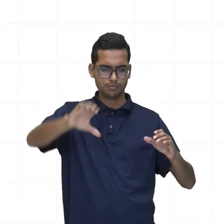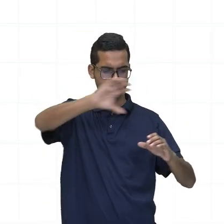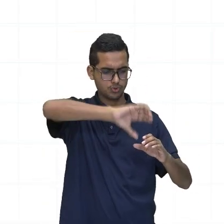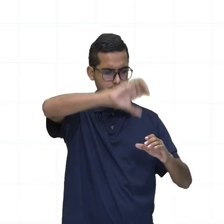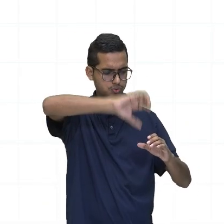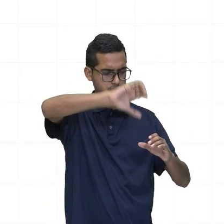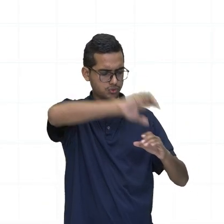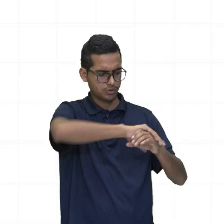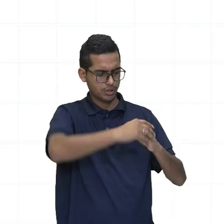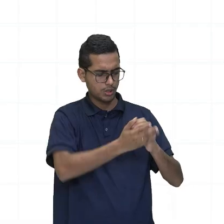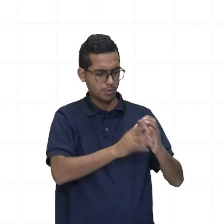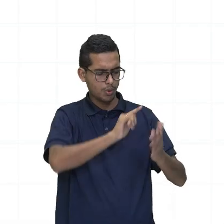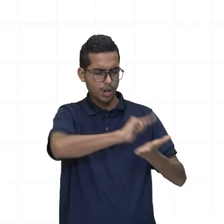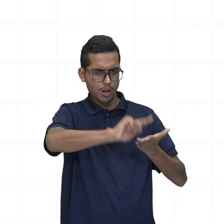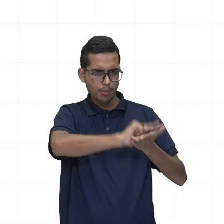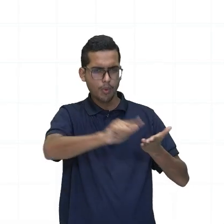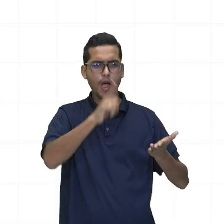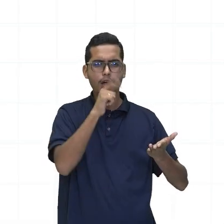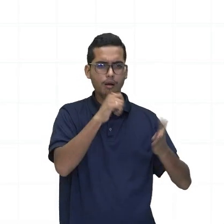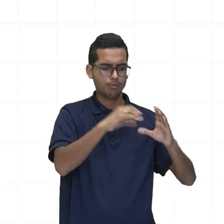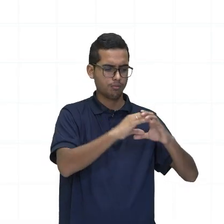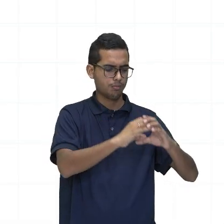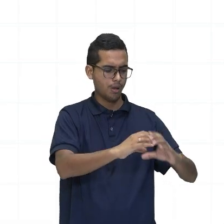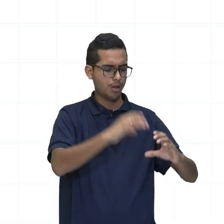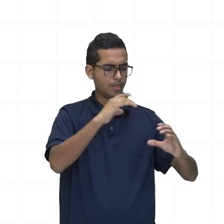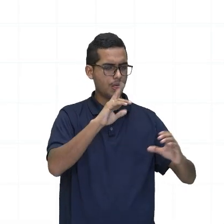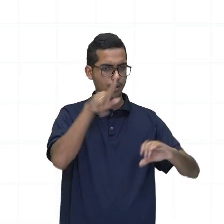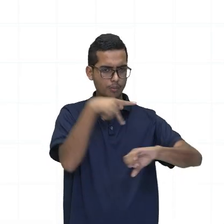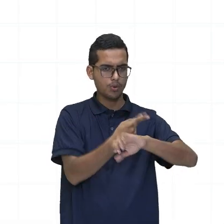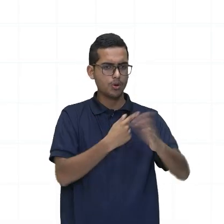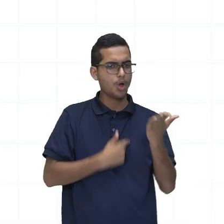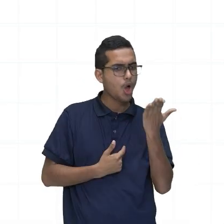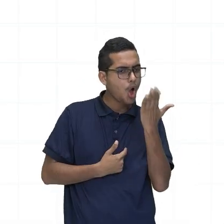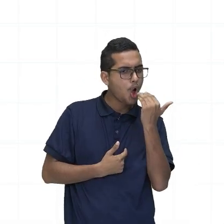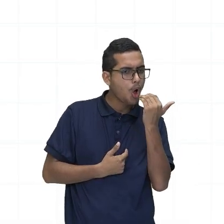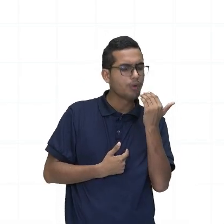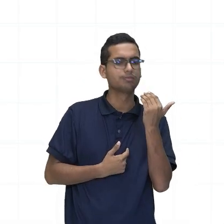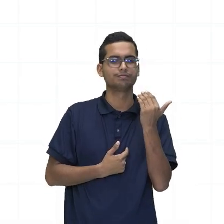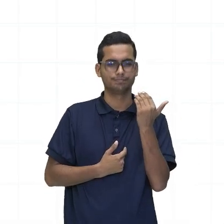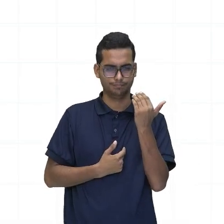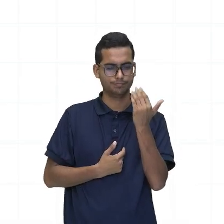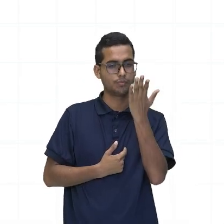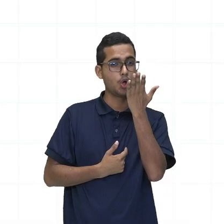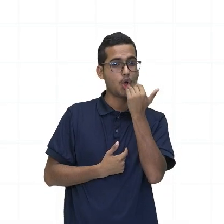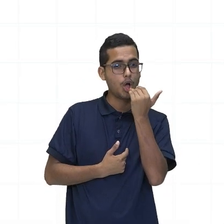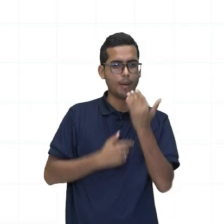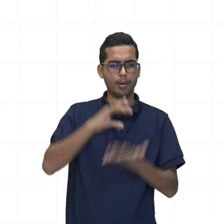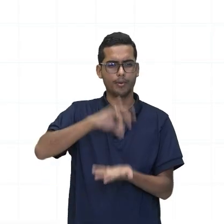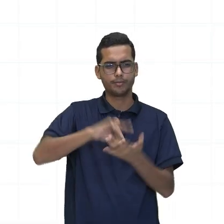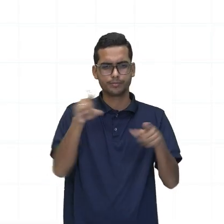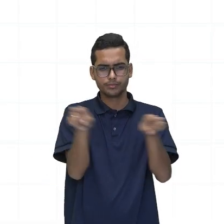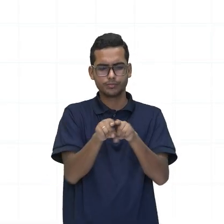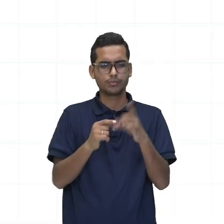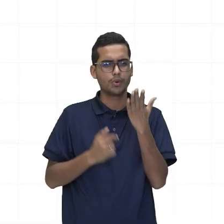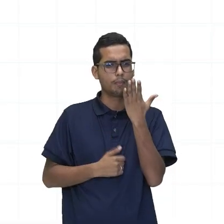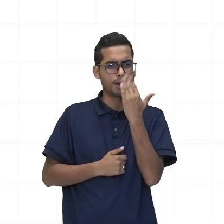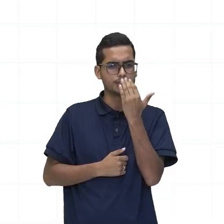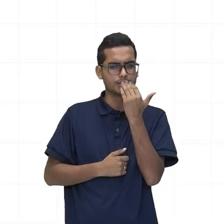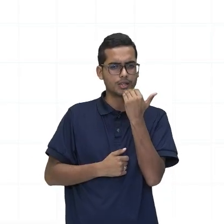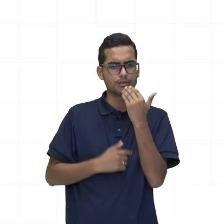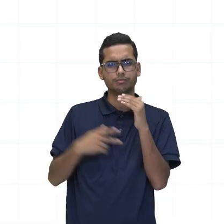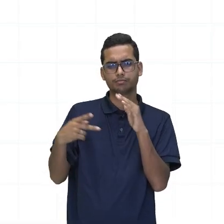cistos, né, do parasita ameba. Esses cistos também são encontrados nas fezes, né,